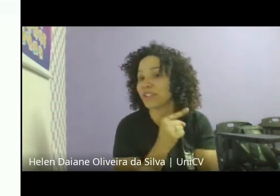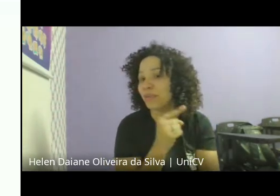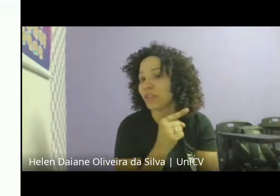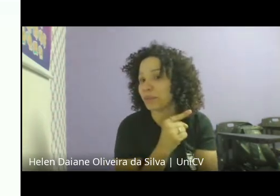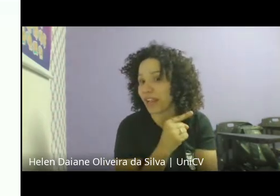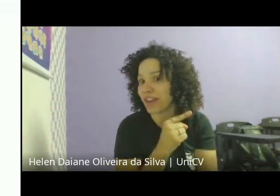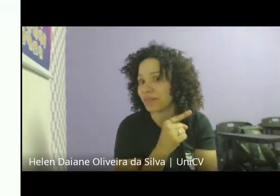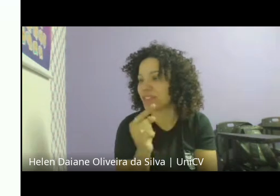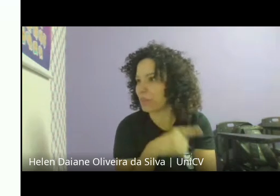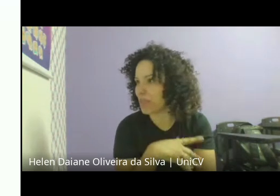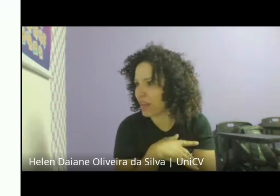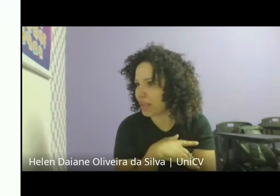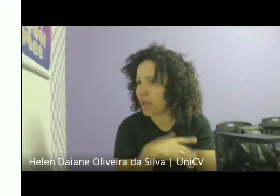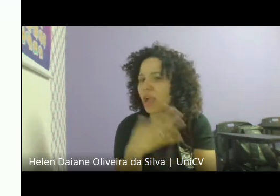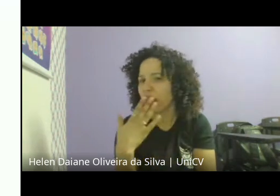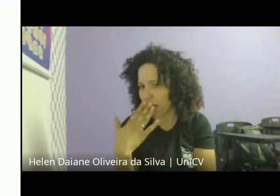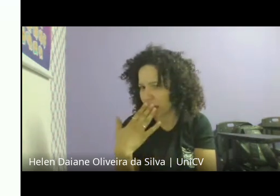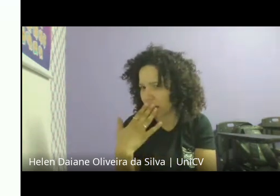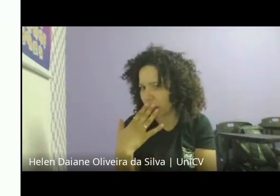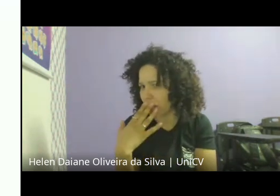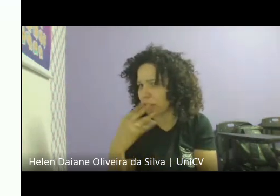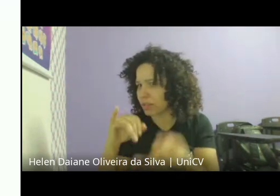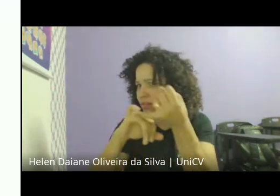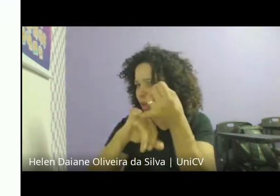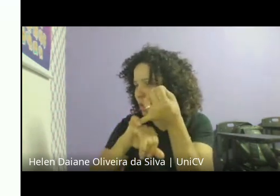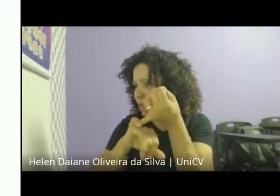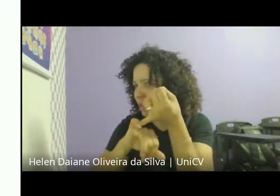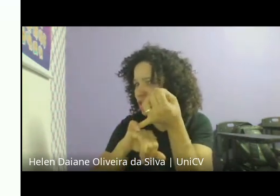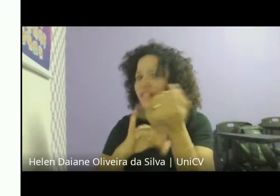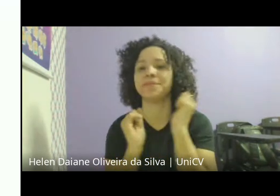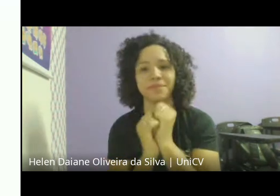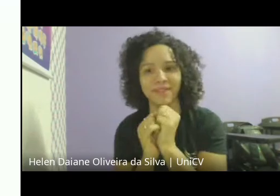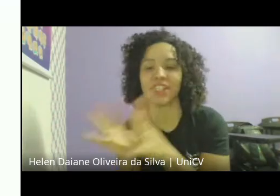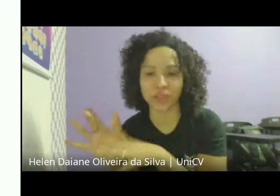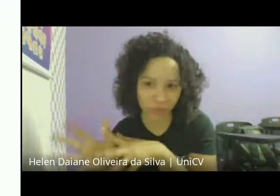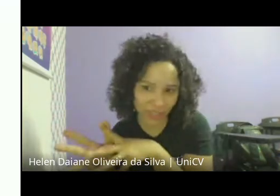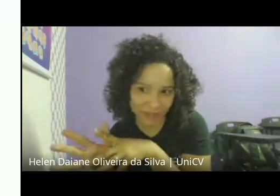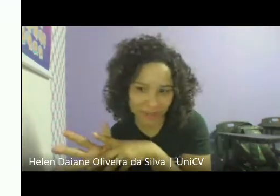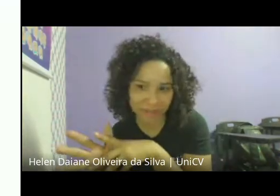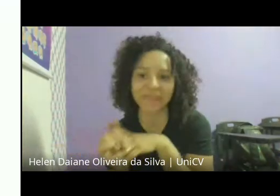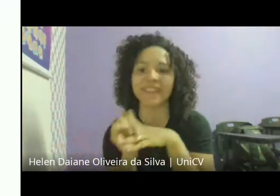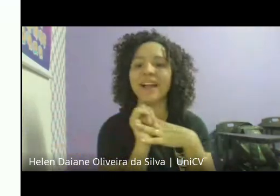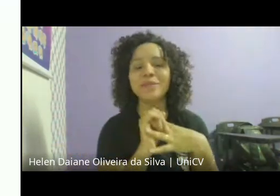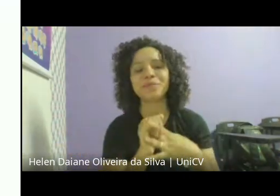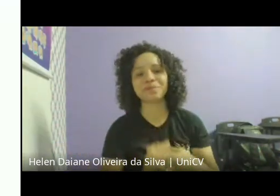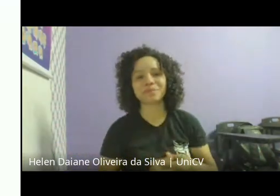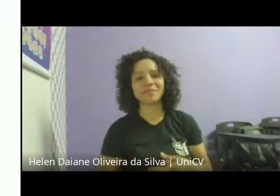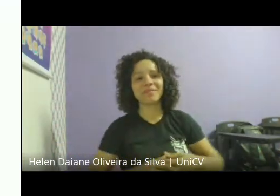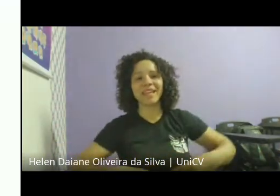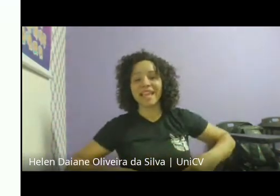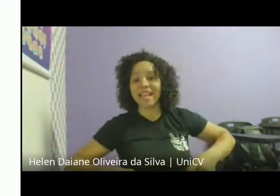Aí eu vou estar apontando para ele. Sabe ele? Ó, tá com uma amante. Daí a gente vai fofocar,